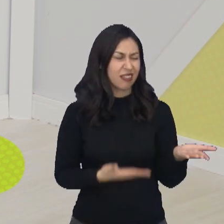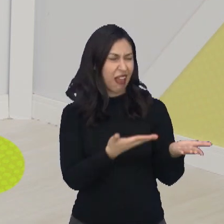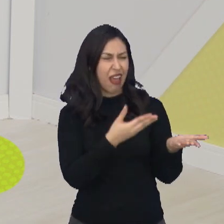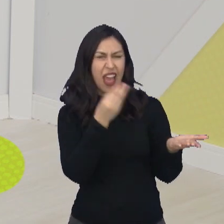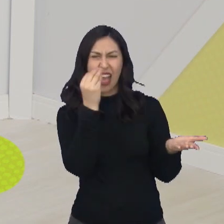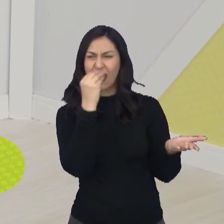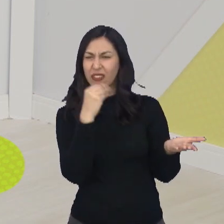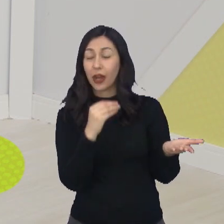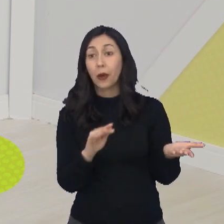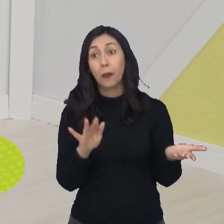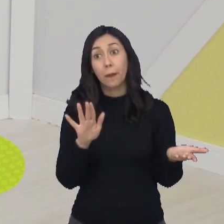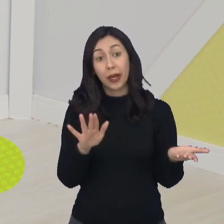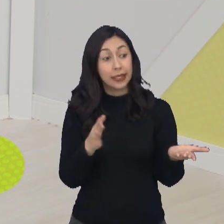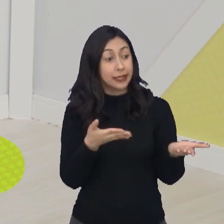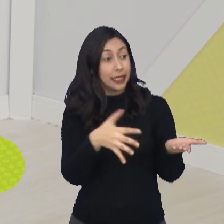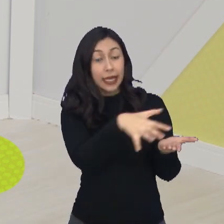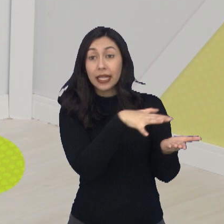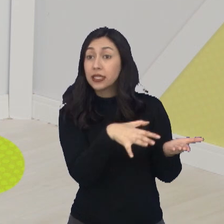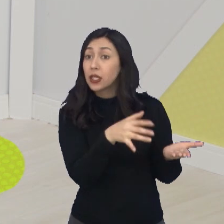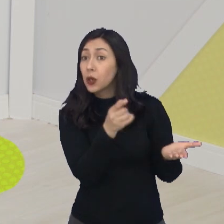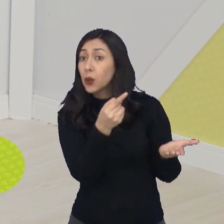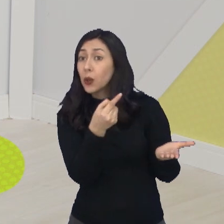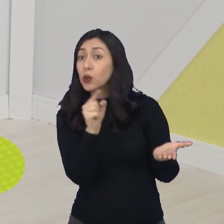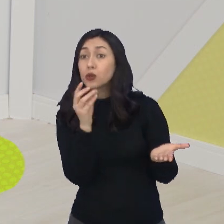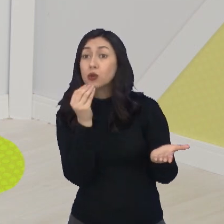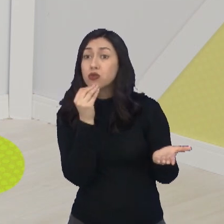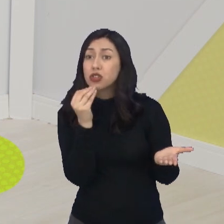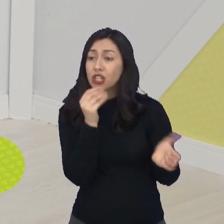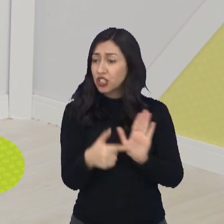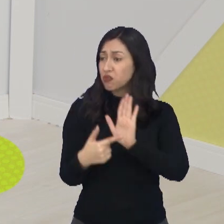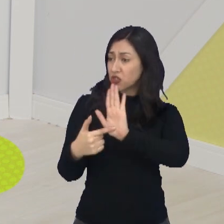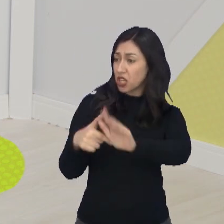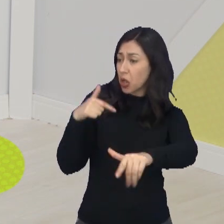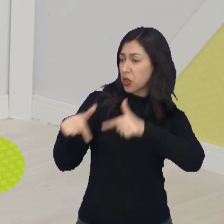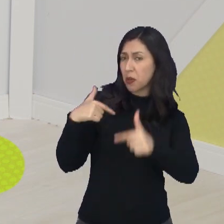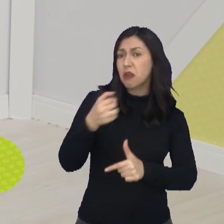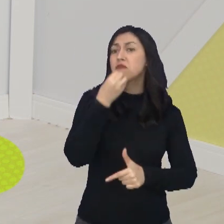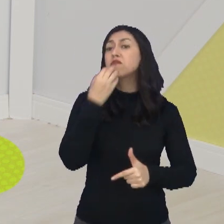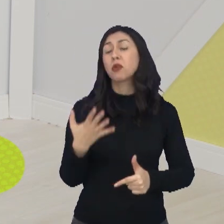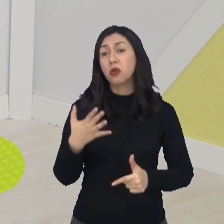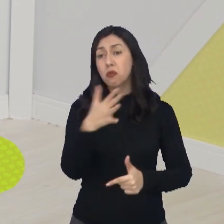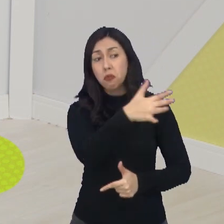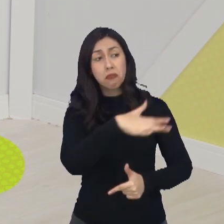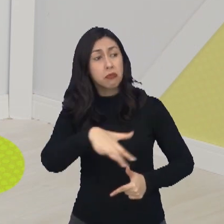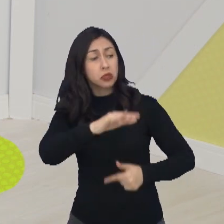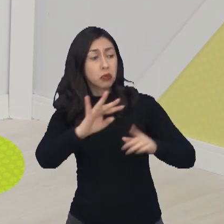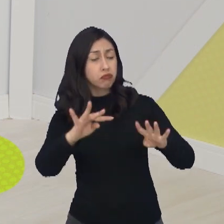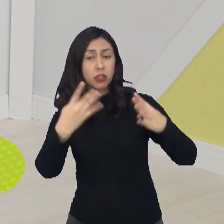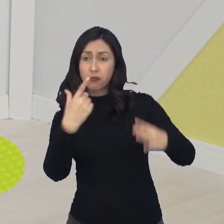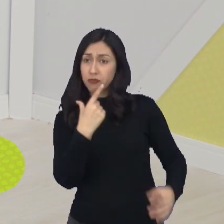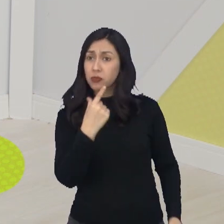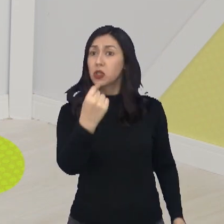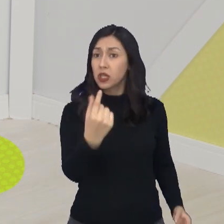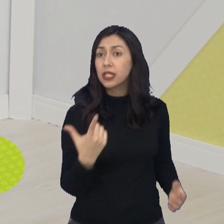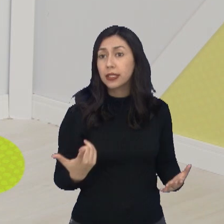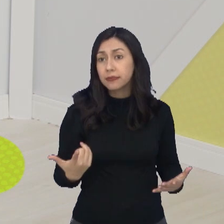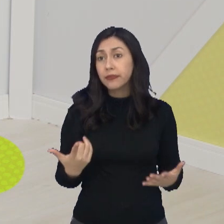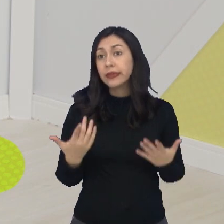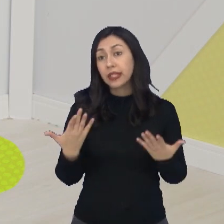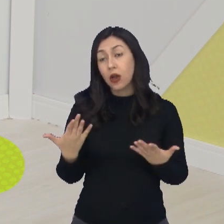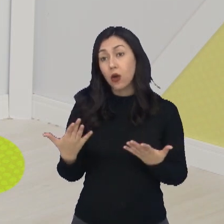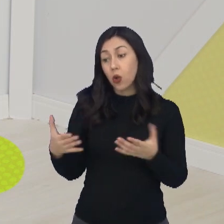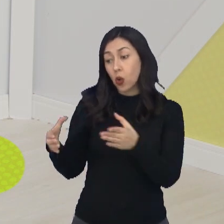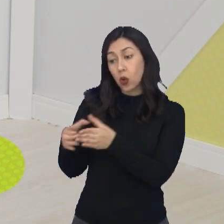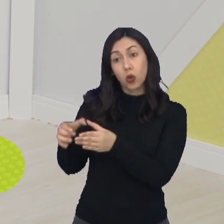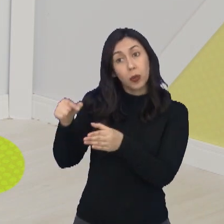para os jogadores vale muito. É a última chance deles se mostrarem para o mercado do futebol. O cara fazendo uma boa partida contra o São José, que é uma equipe a ser